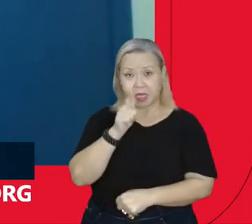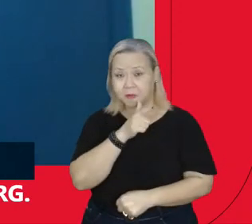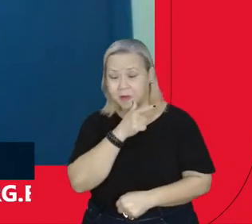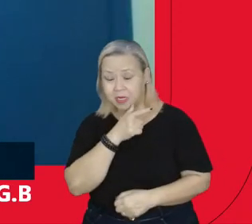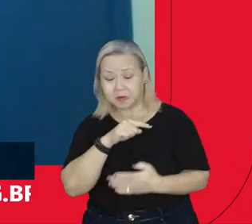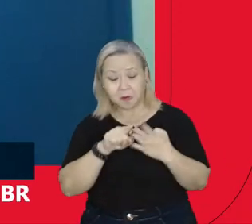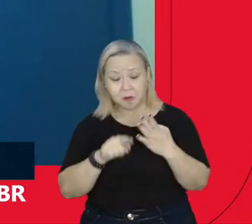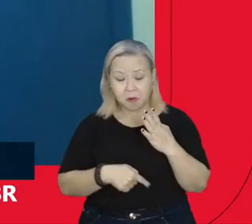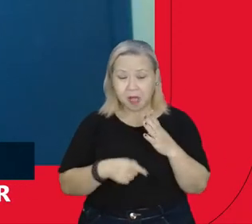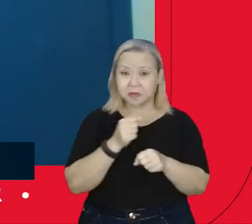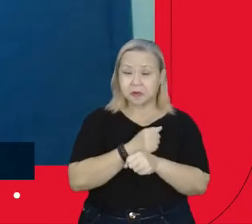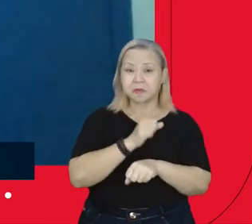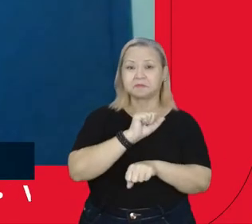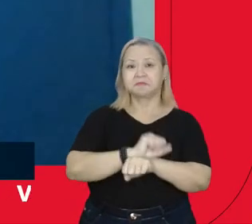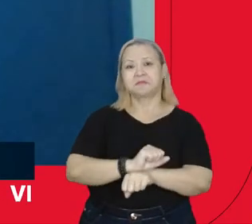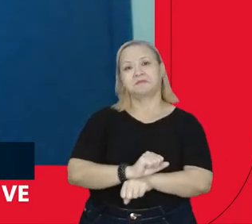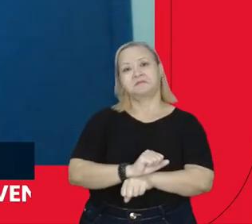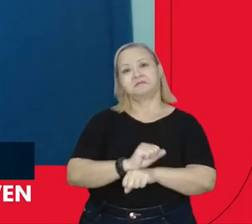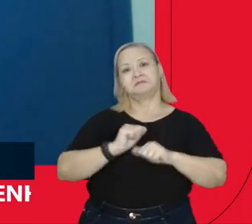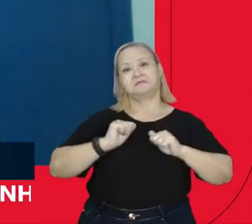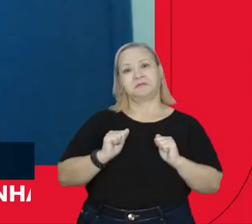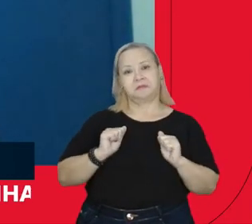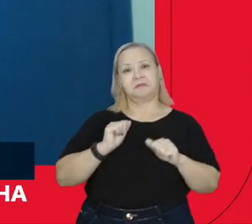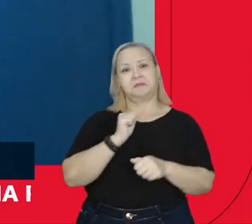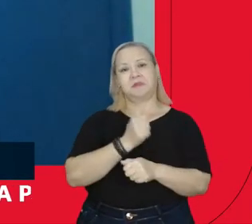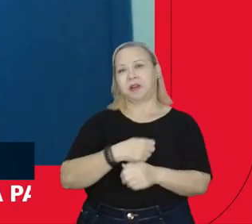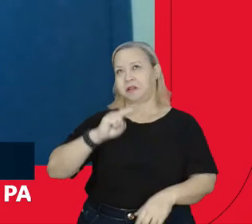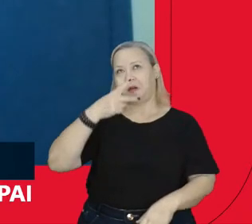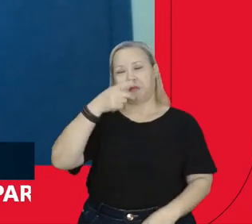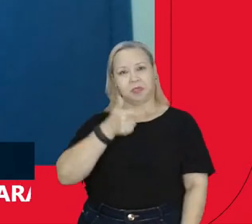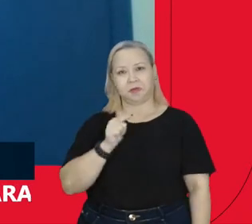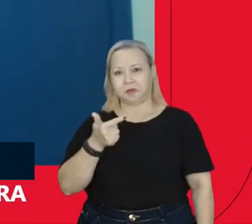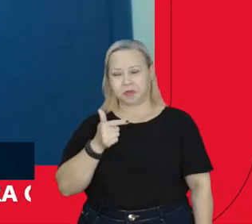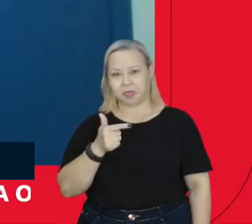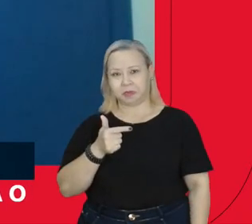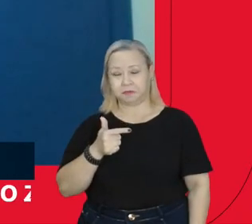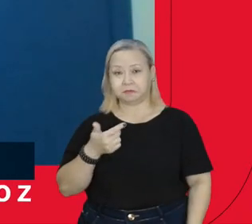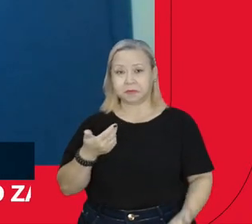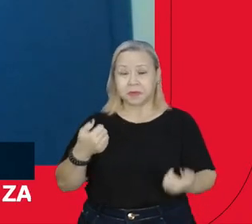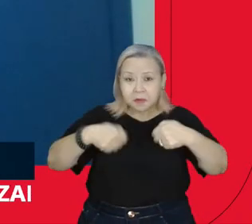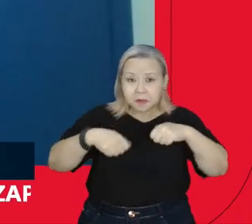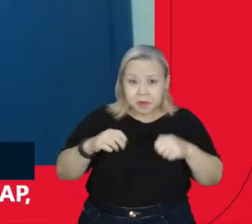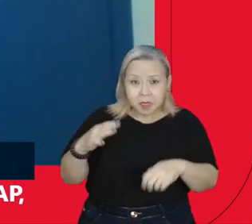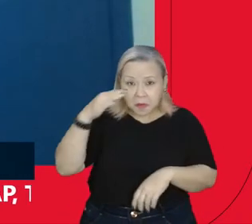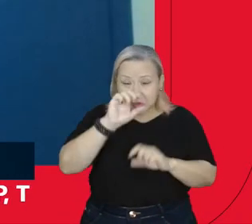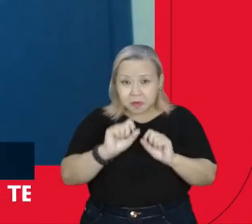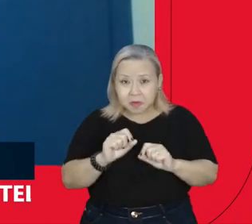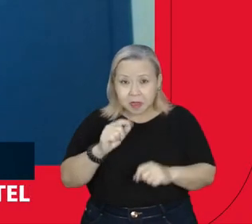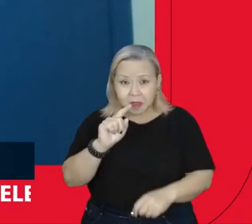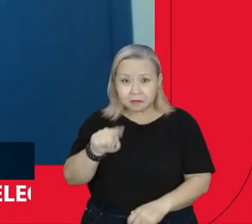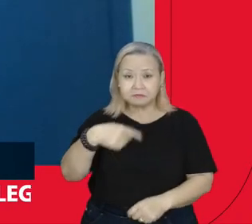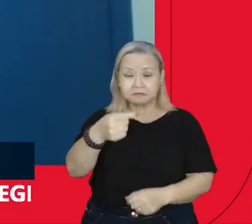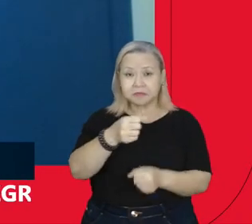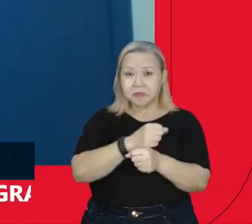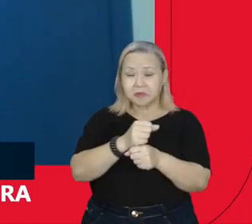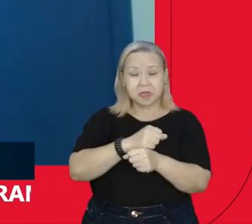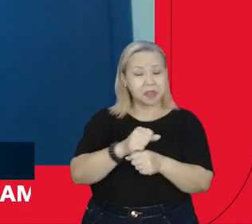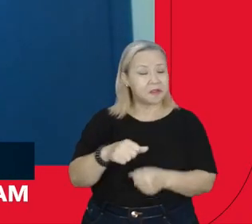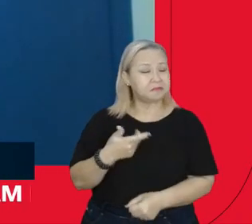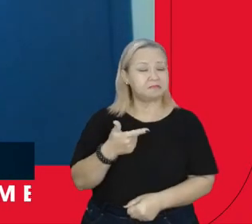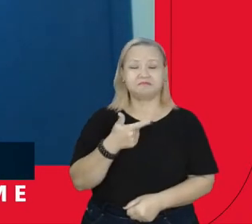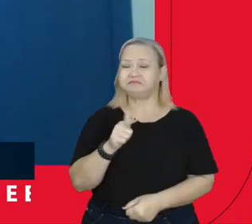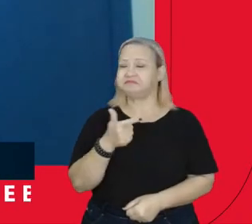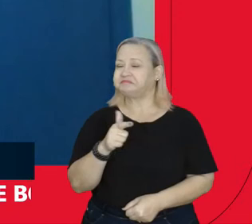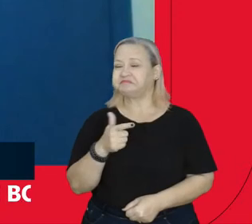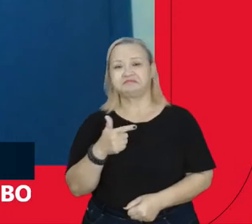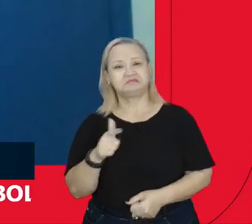4 anos congelados. E se depender do Bolsonaro, congelado o ano que vem também, porque não tem previsão de aumento real, não só